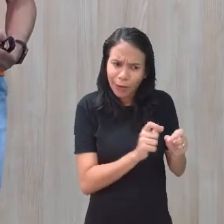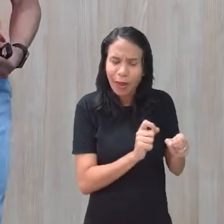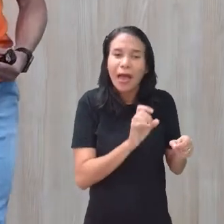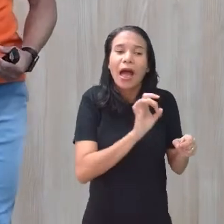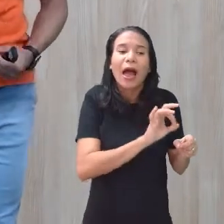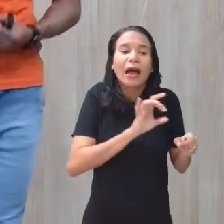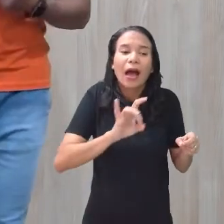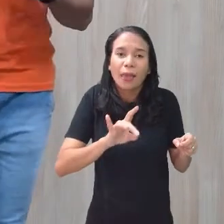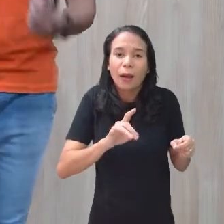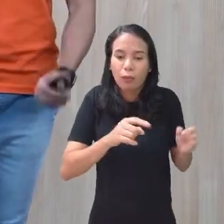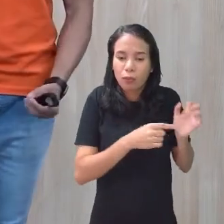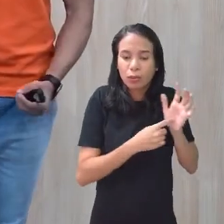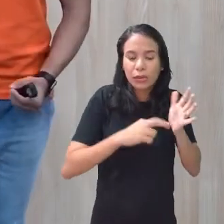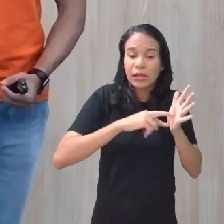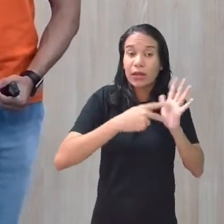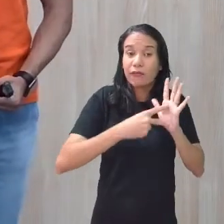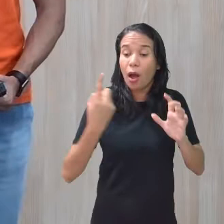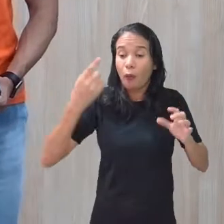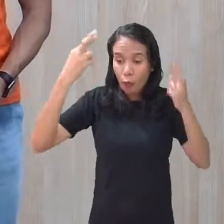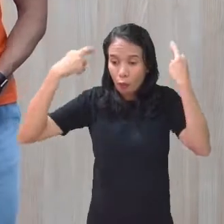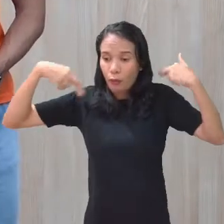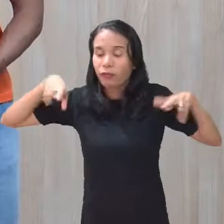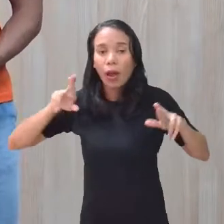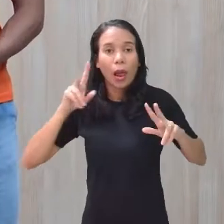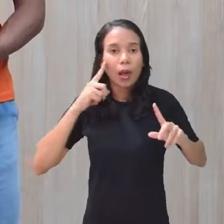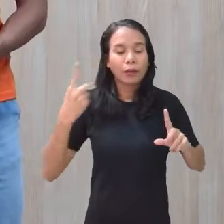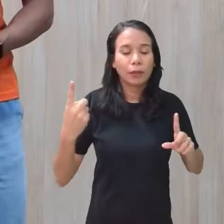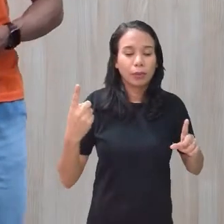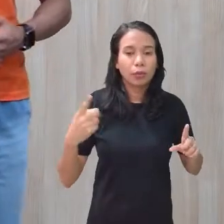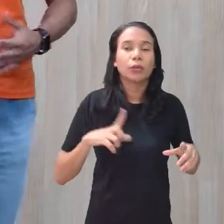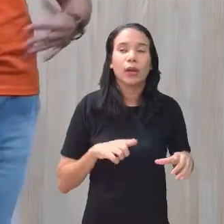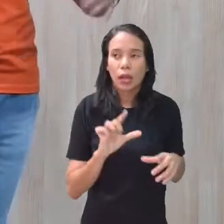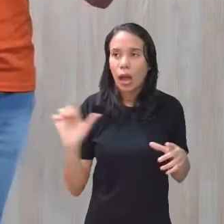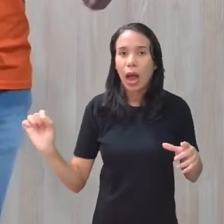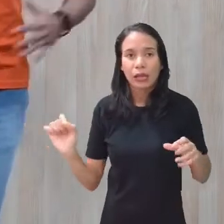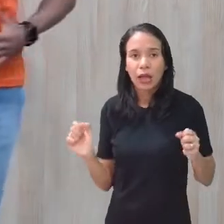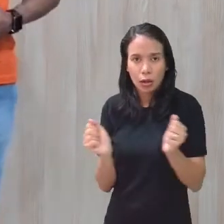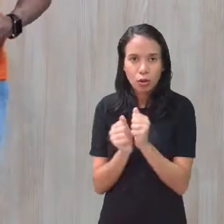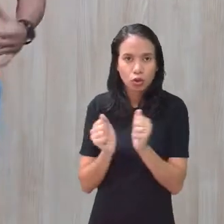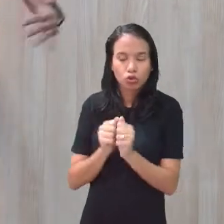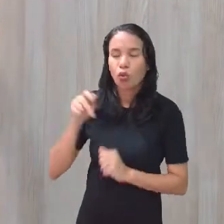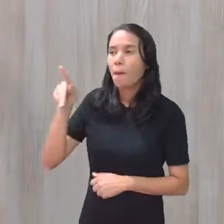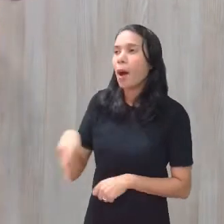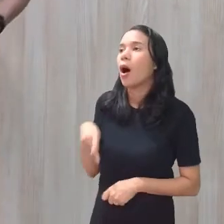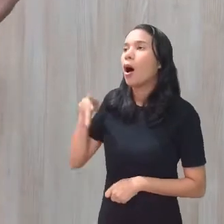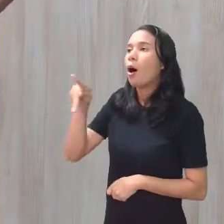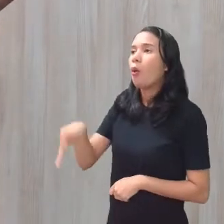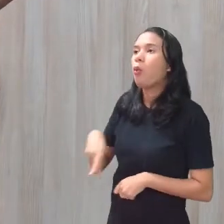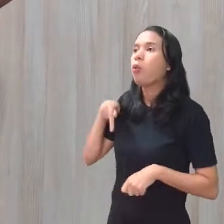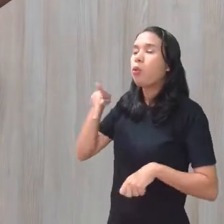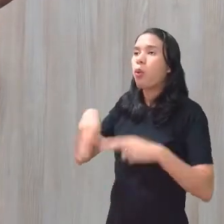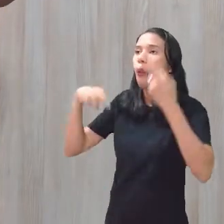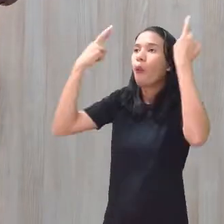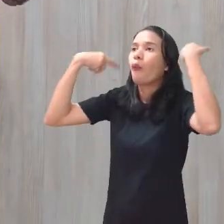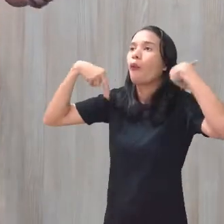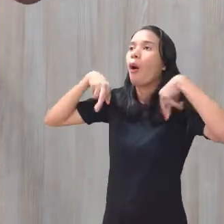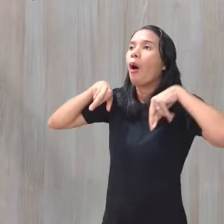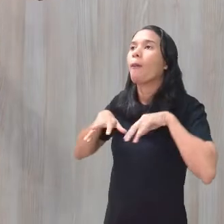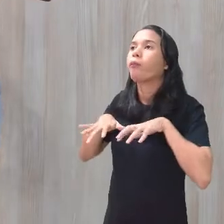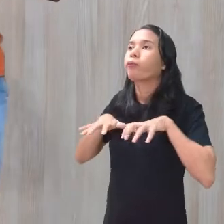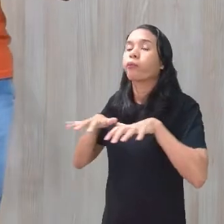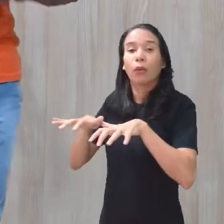pedra representava uma ovelha aí do seu rebanho. Então, quando eles saíam lá, né, para pastorear essas suas ovelhas, quando